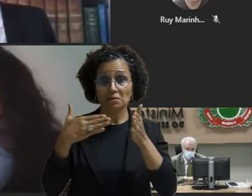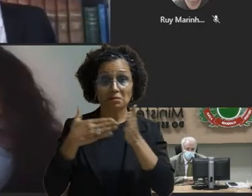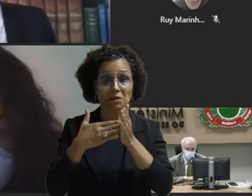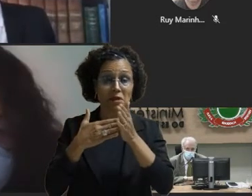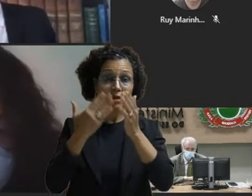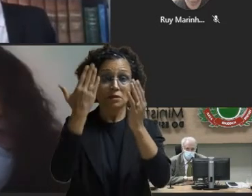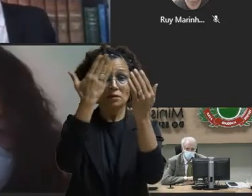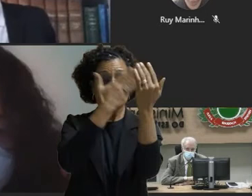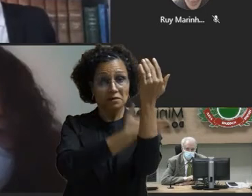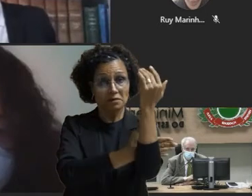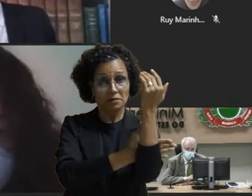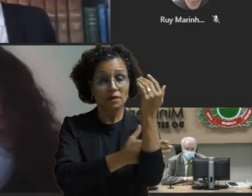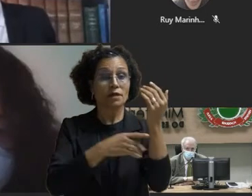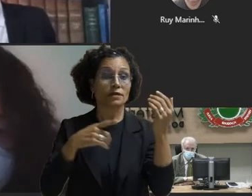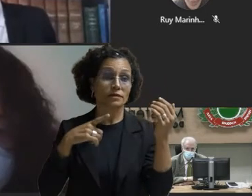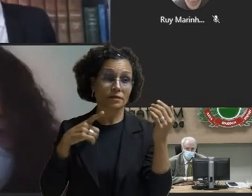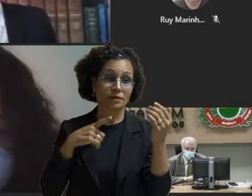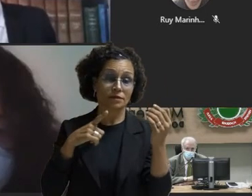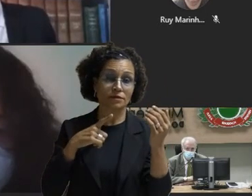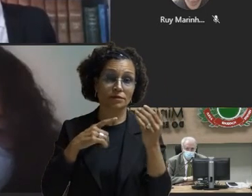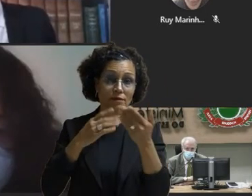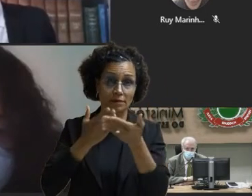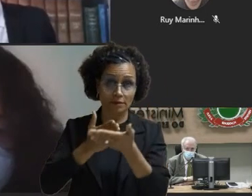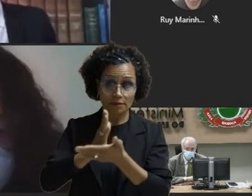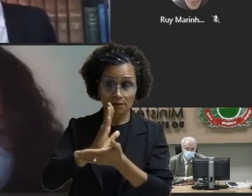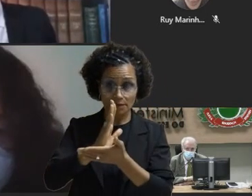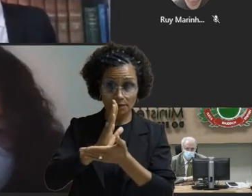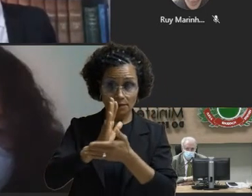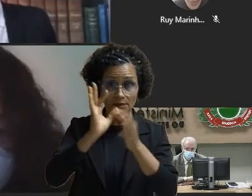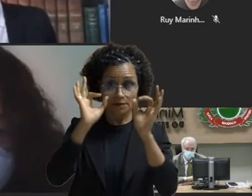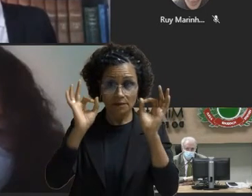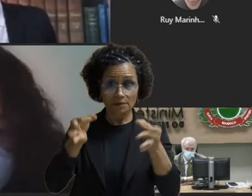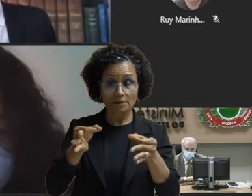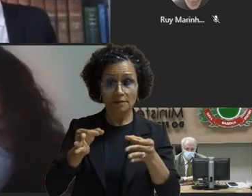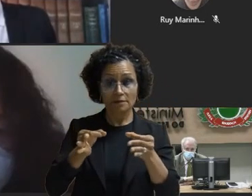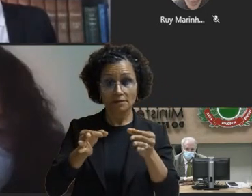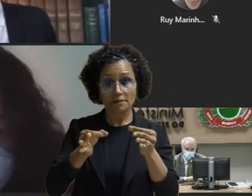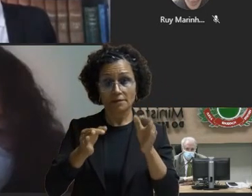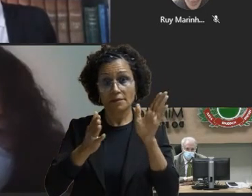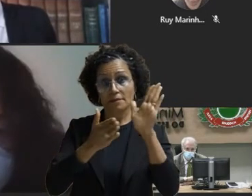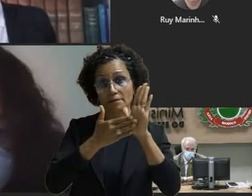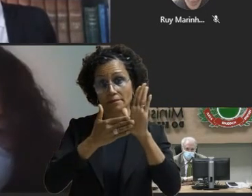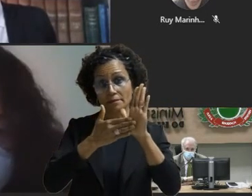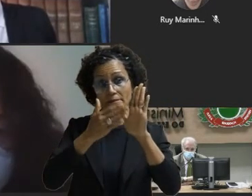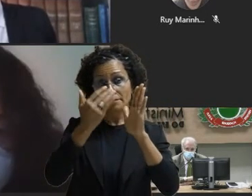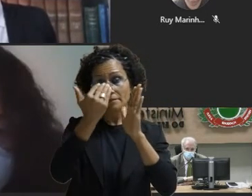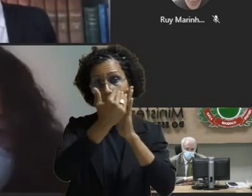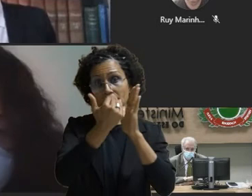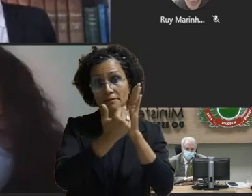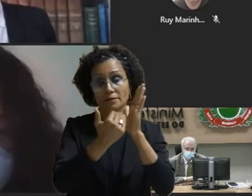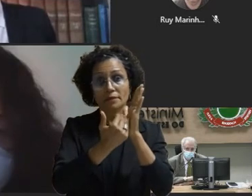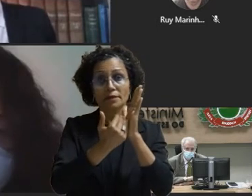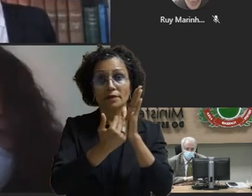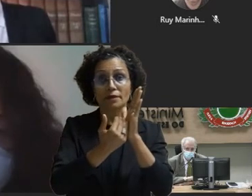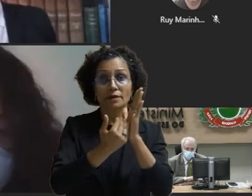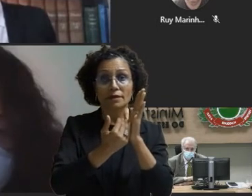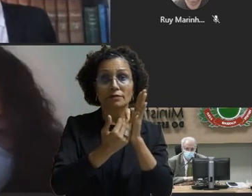arquivamentos. Eu tenho só na homologação, na pauta complementar, que chegou uma questão de saúde, assim que